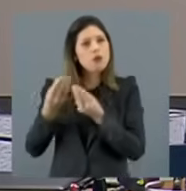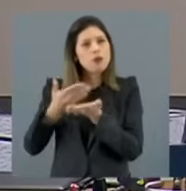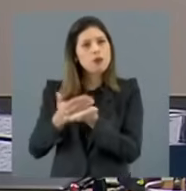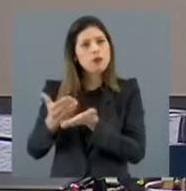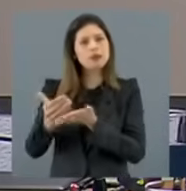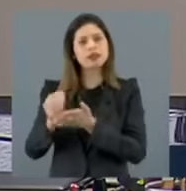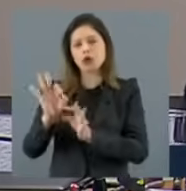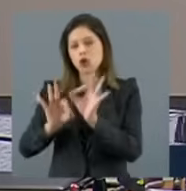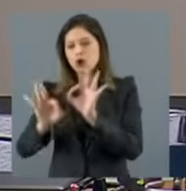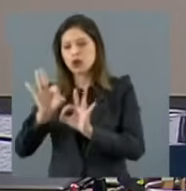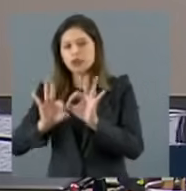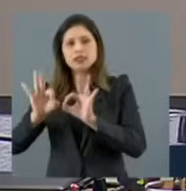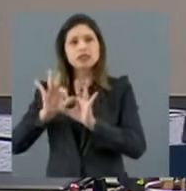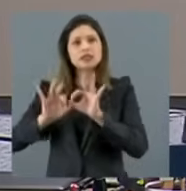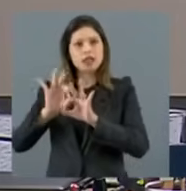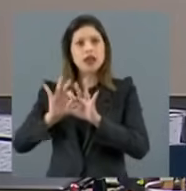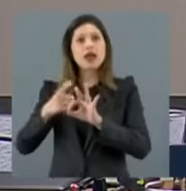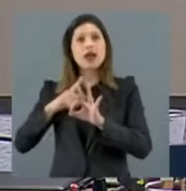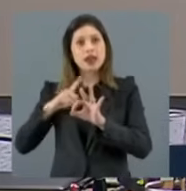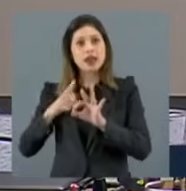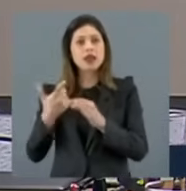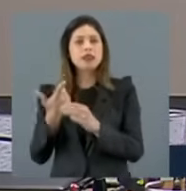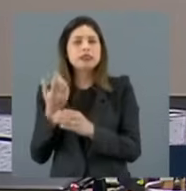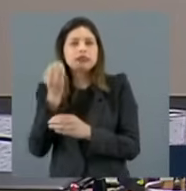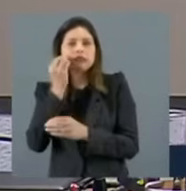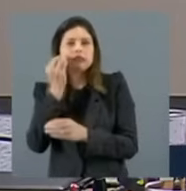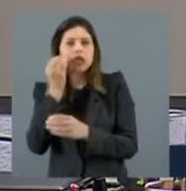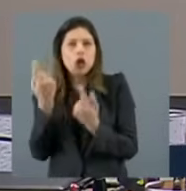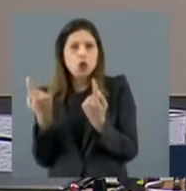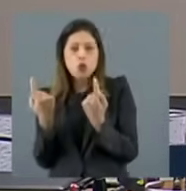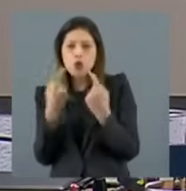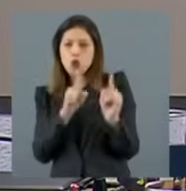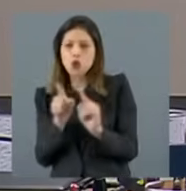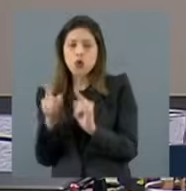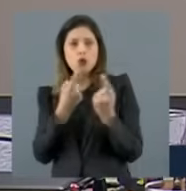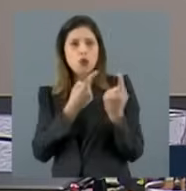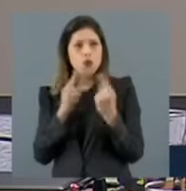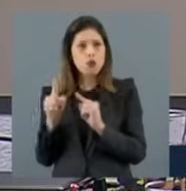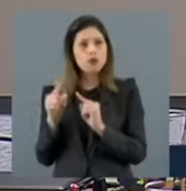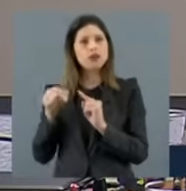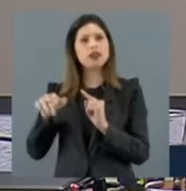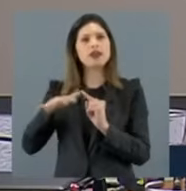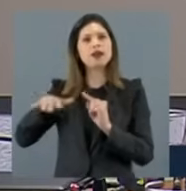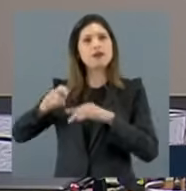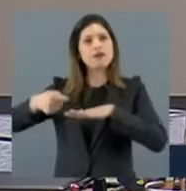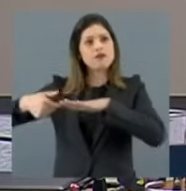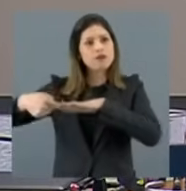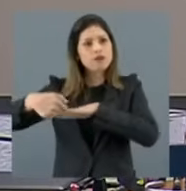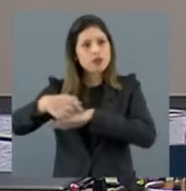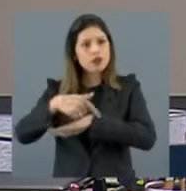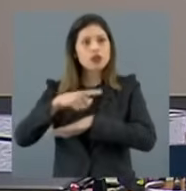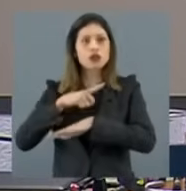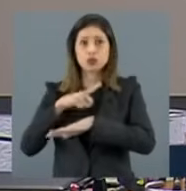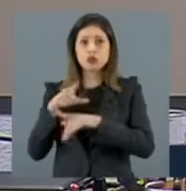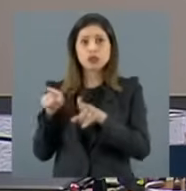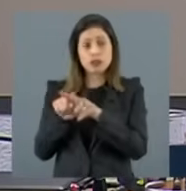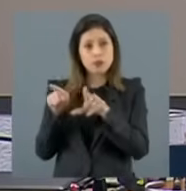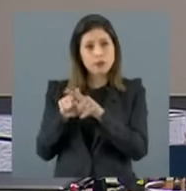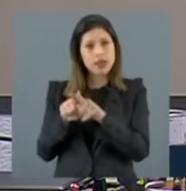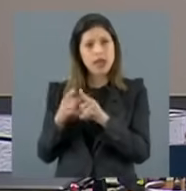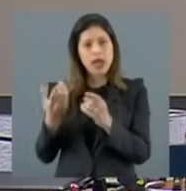as redes, de combater, entre aspas, fake news. Nessas primeiras reuniões